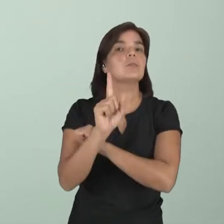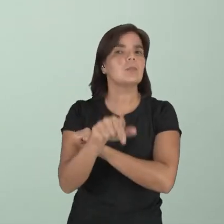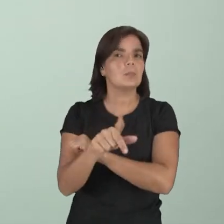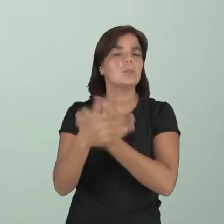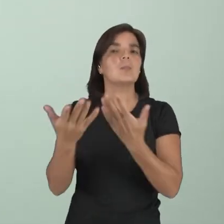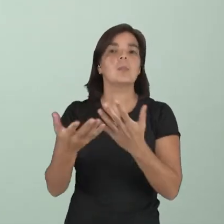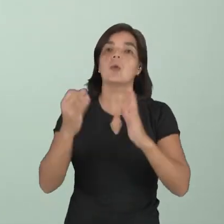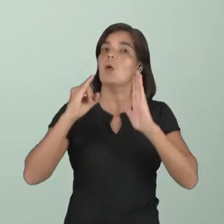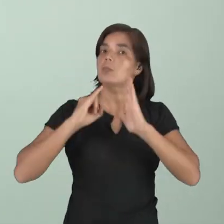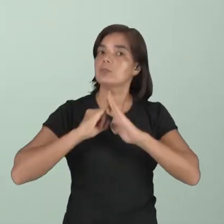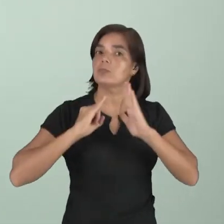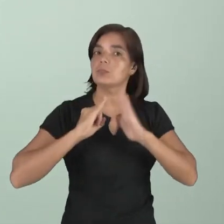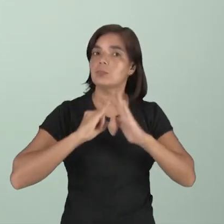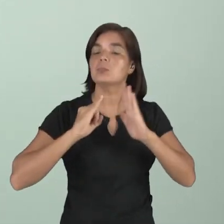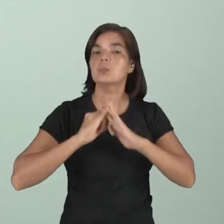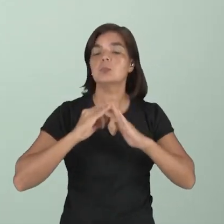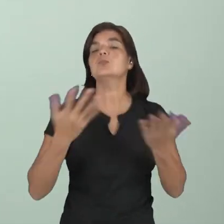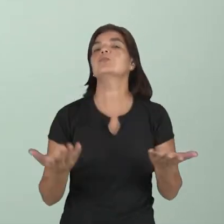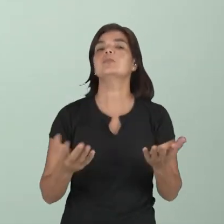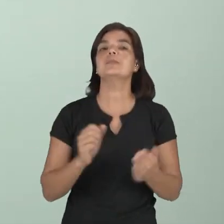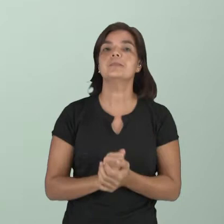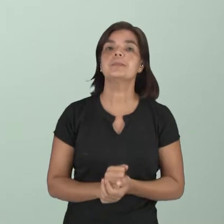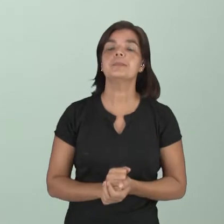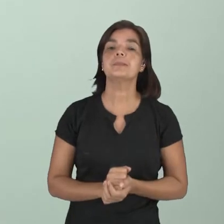é institucionalizado,